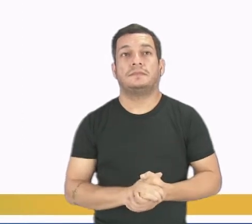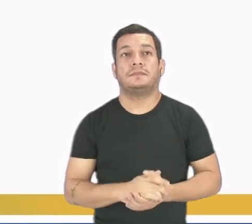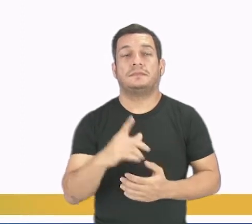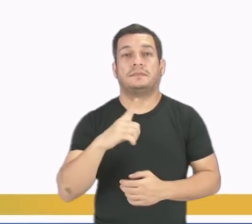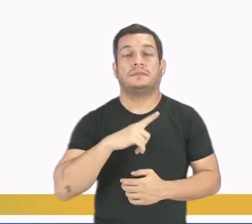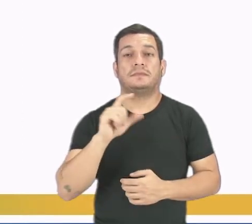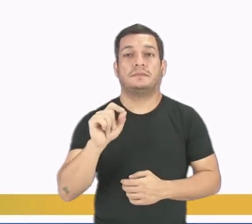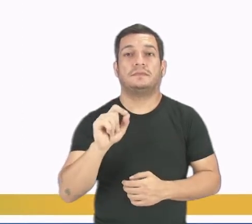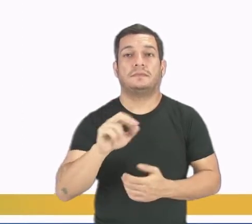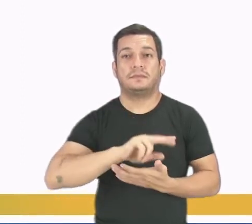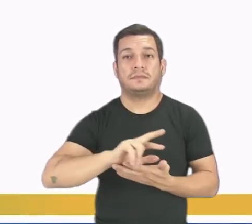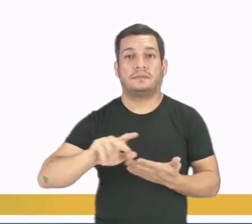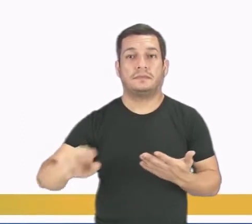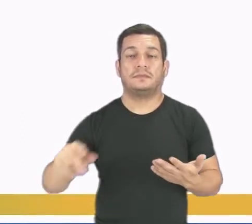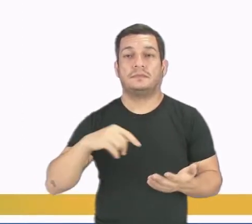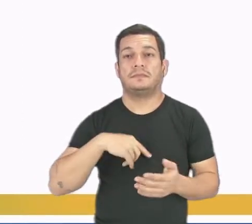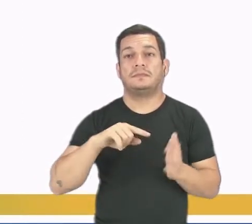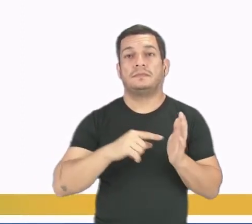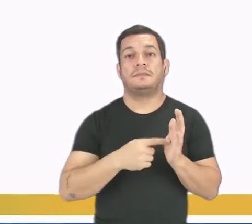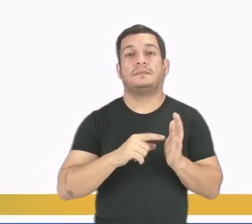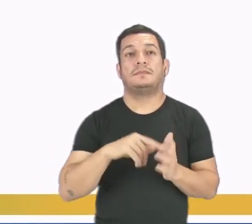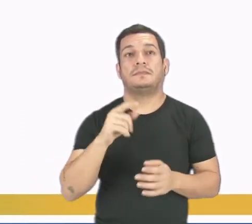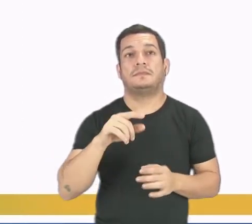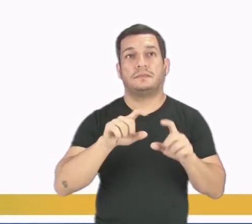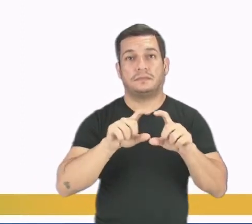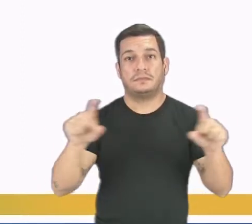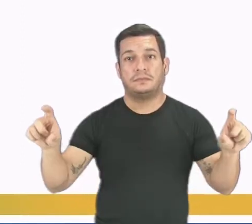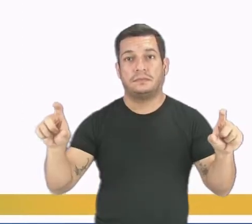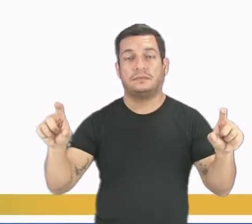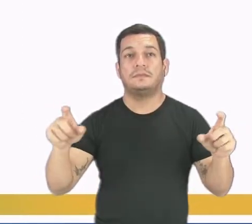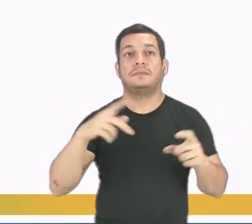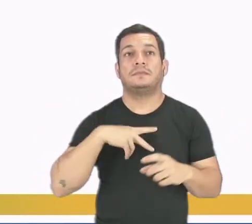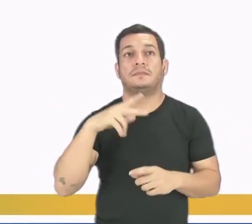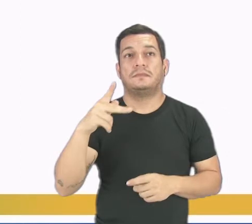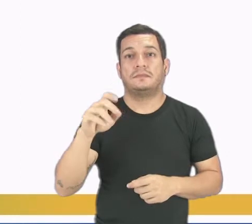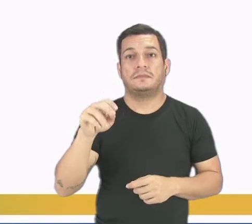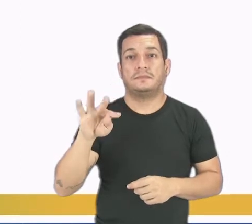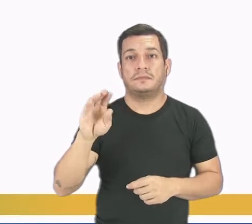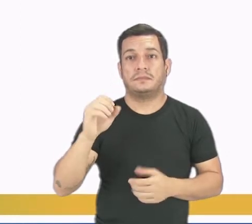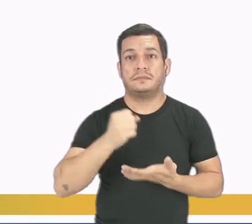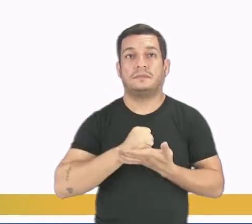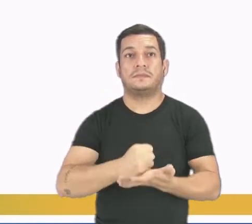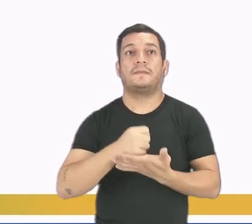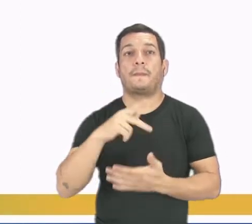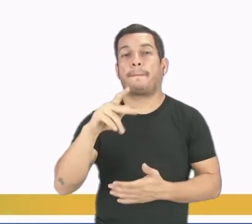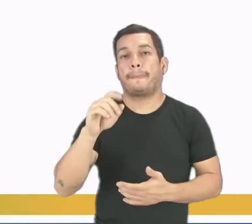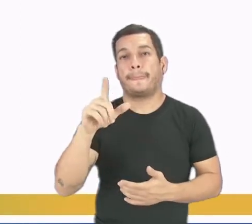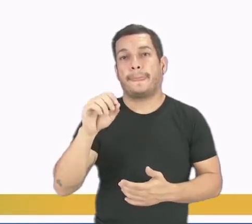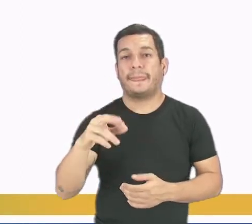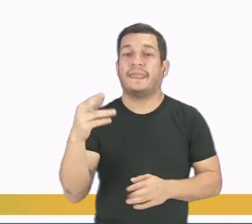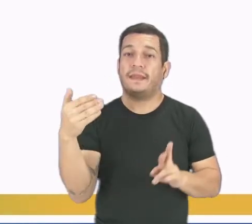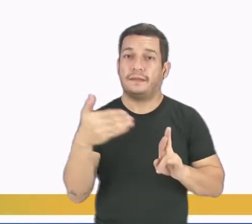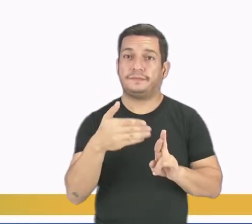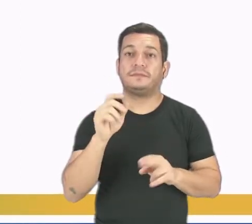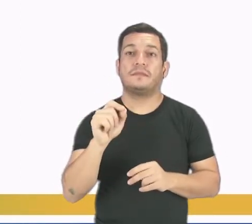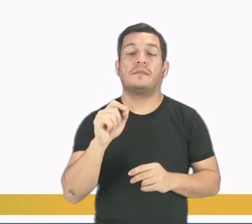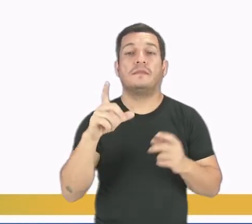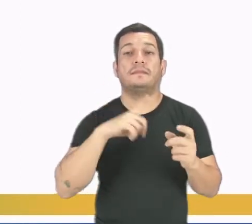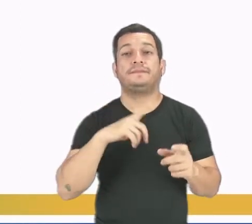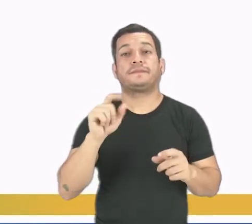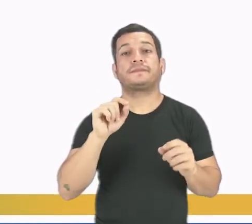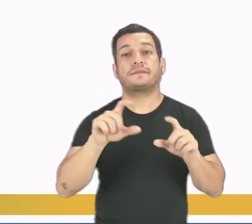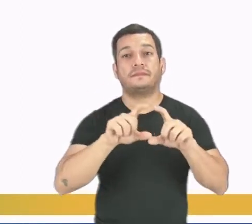um corpo ou a tendência de colocar esse corpo em giro, nós chamamos de momento ou torque, tudo